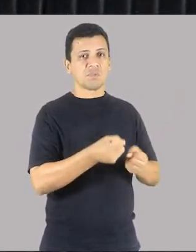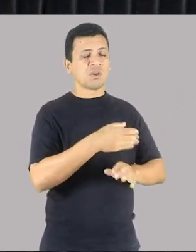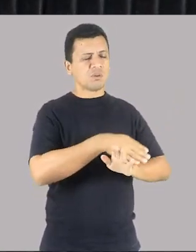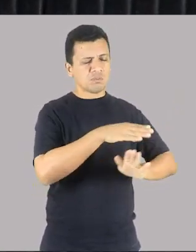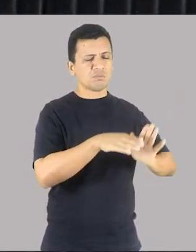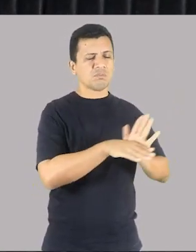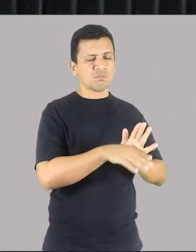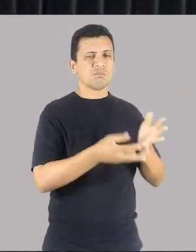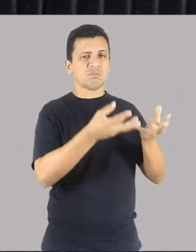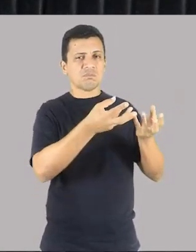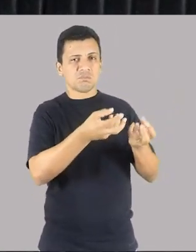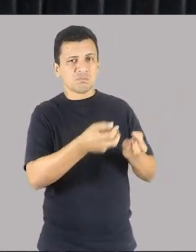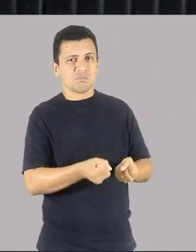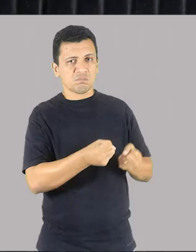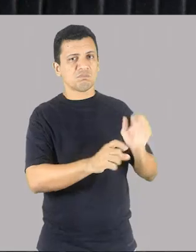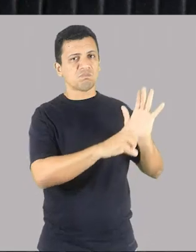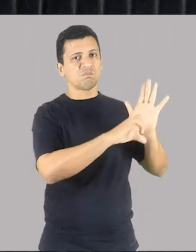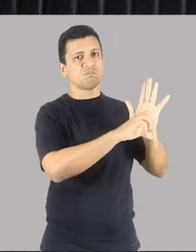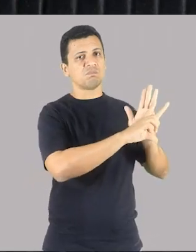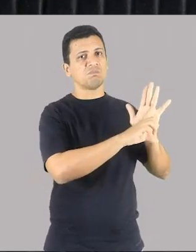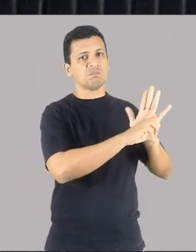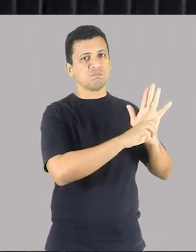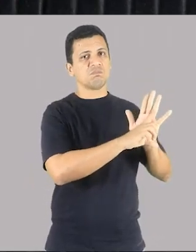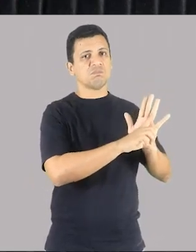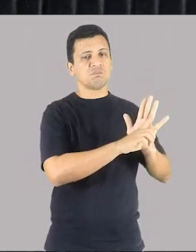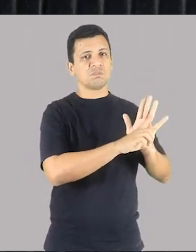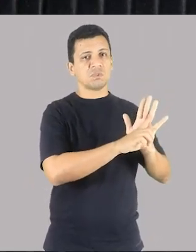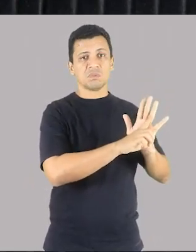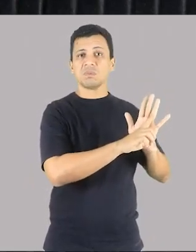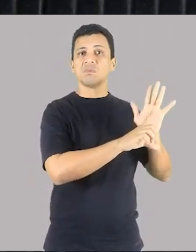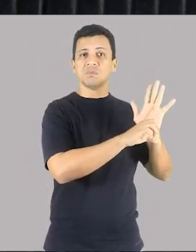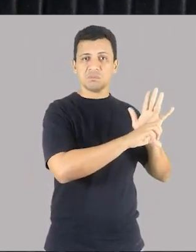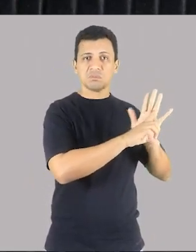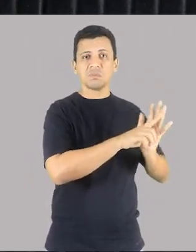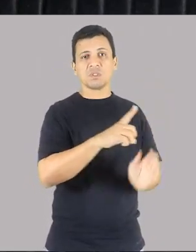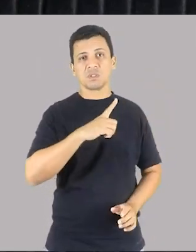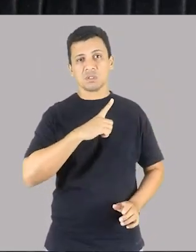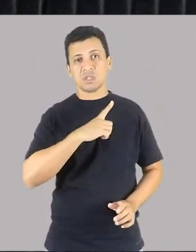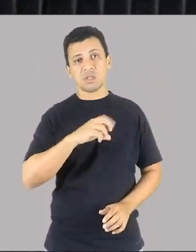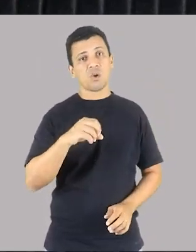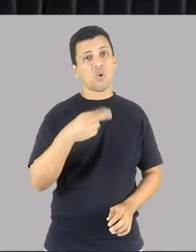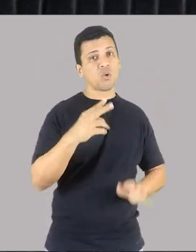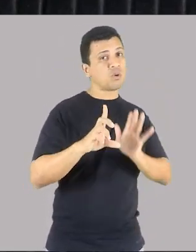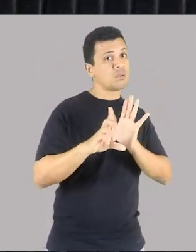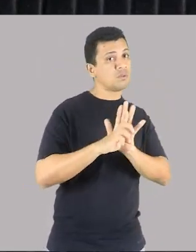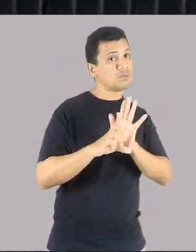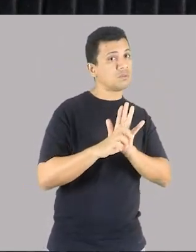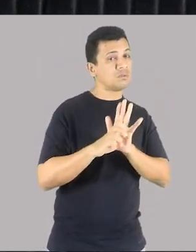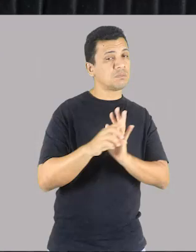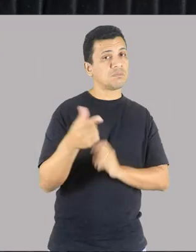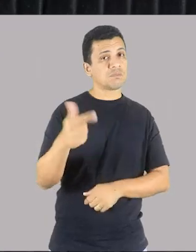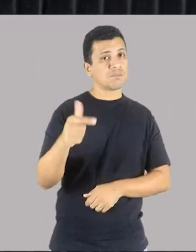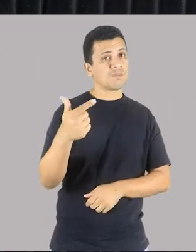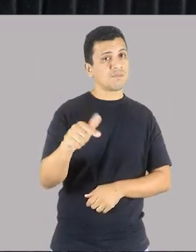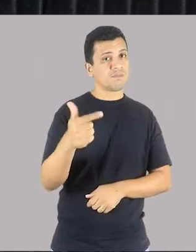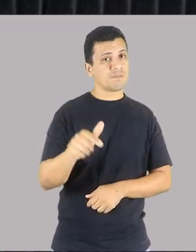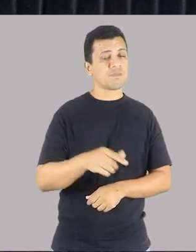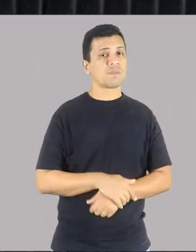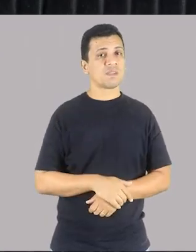particular. Ao administrador público, a administração deve seguir o princípio da subordinação à lei, o princípio